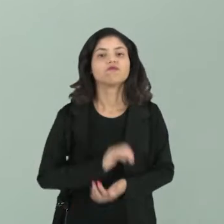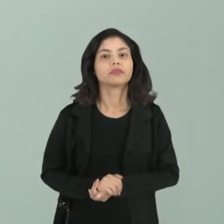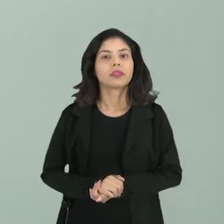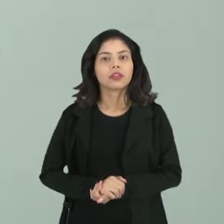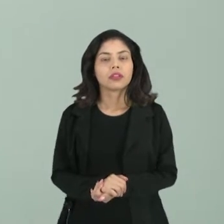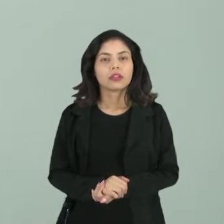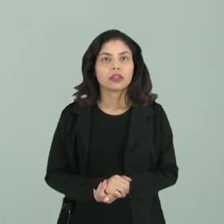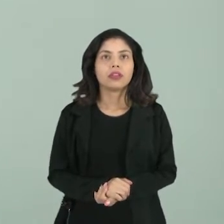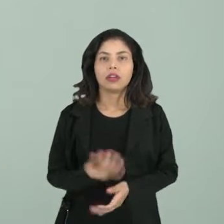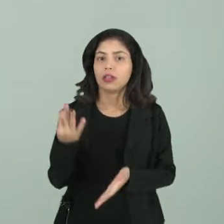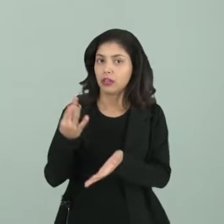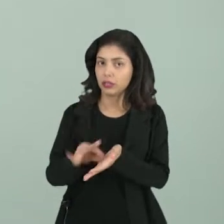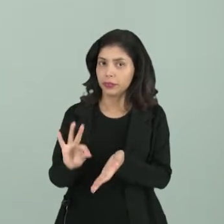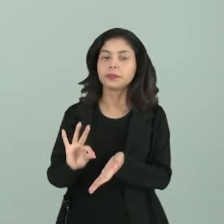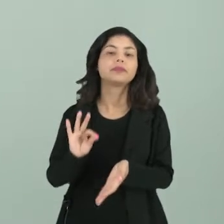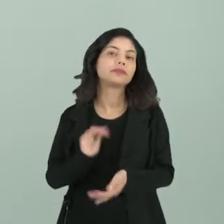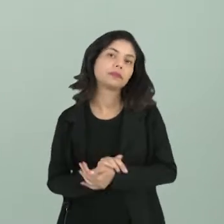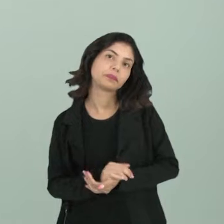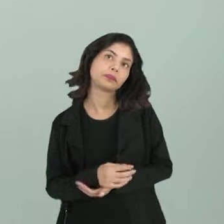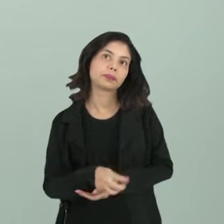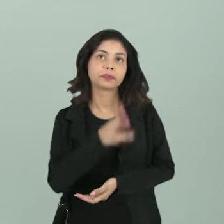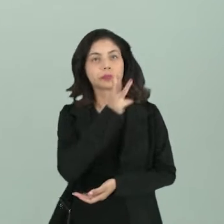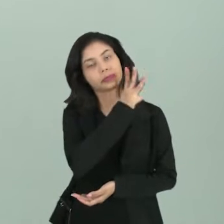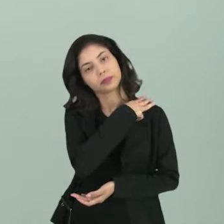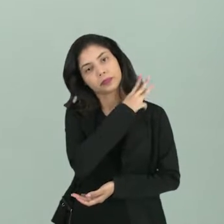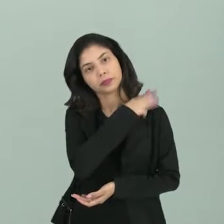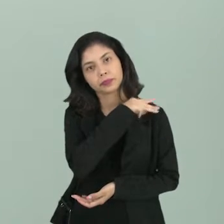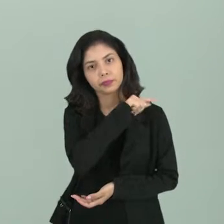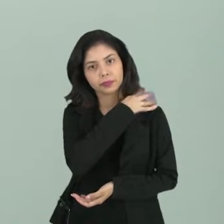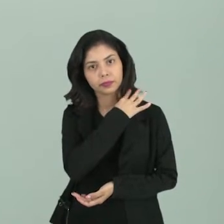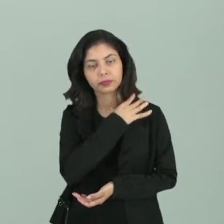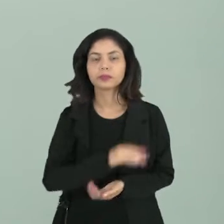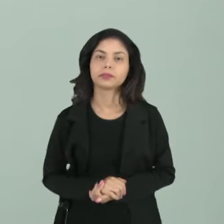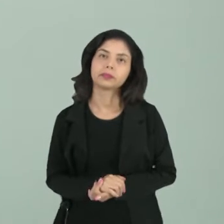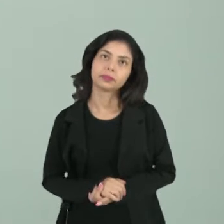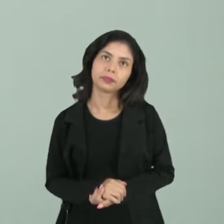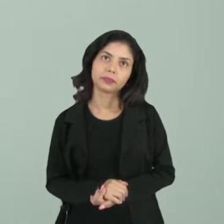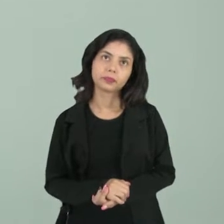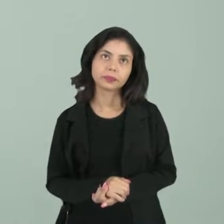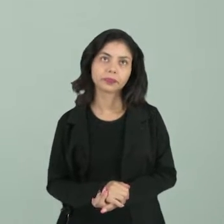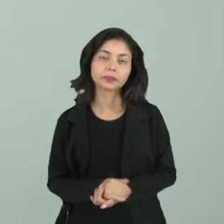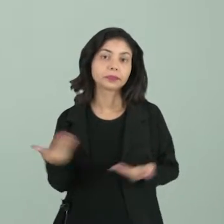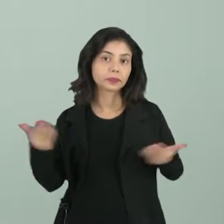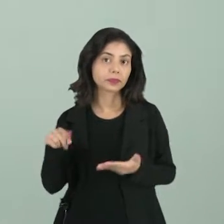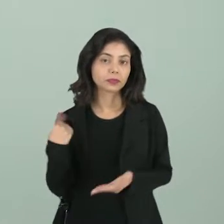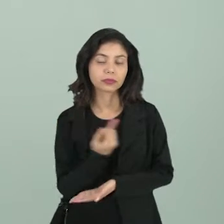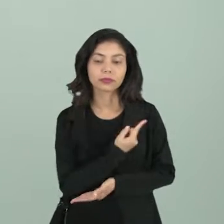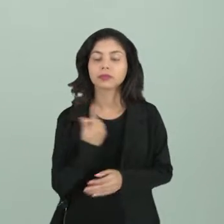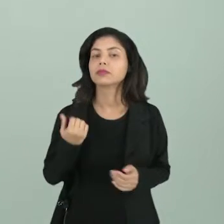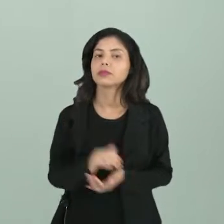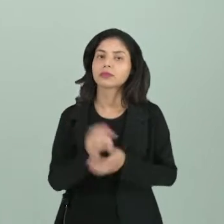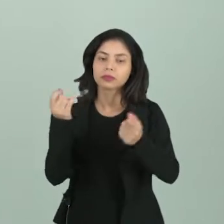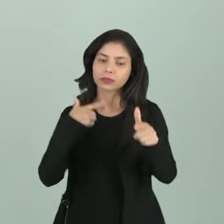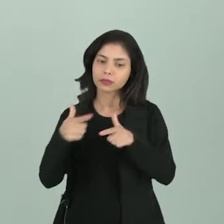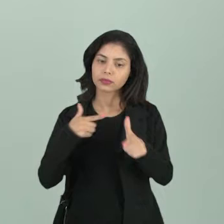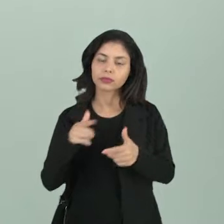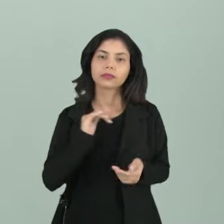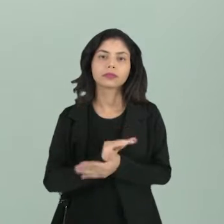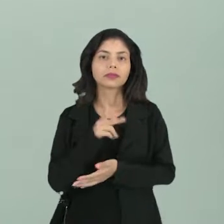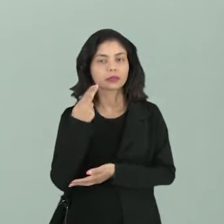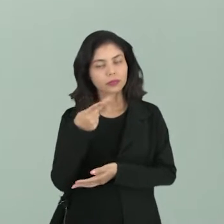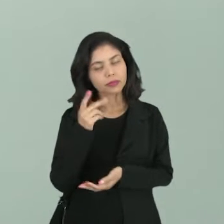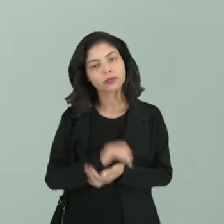alunas que estão matriculados na terceira série do ensino médio. E hoje nós iremos tratar a